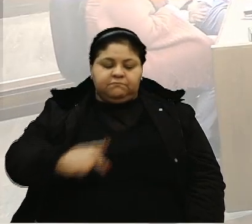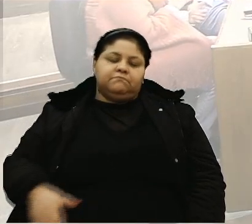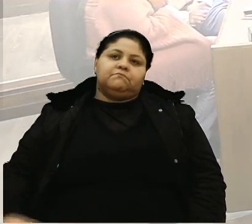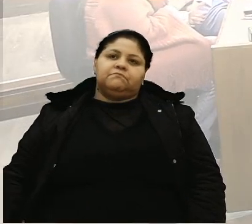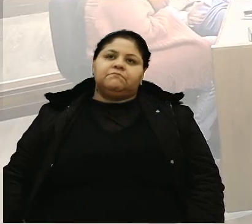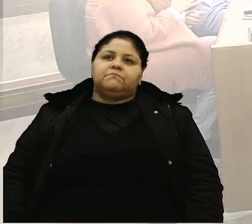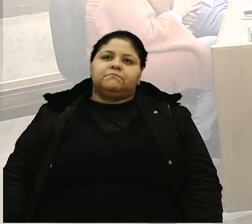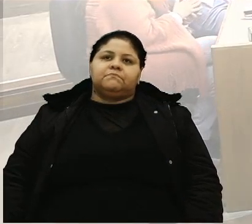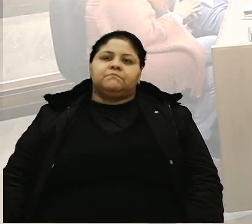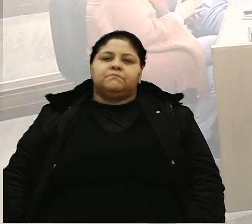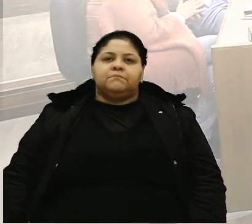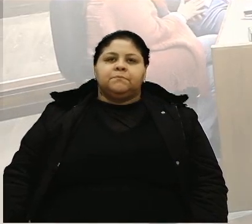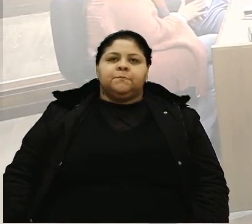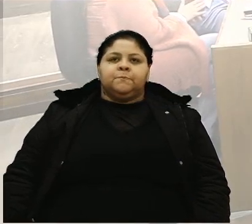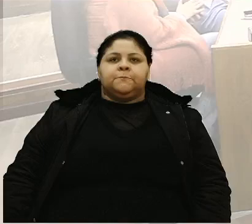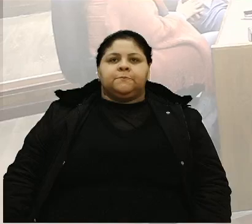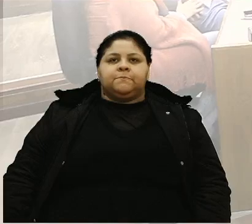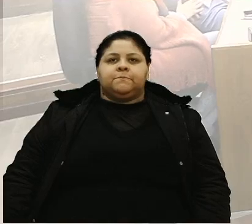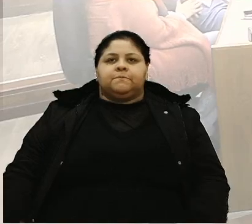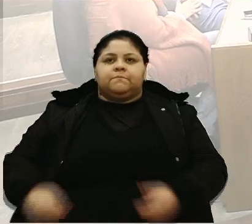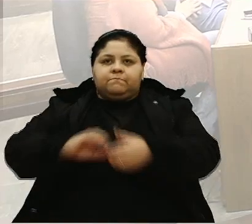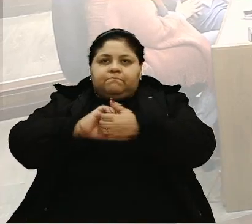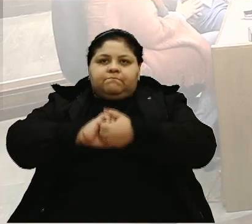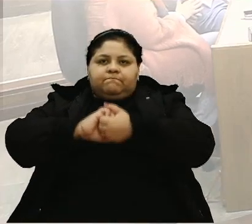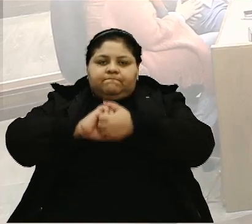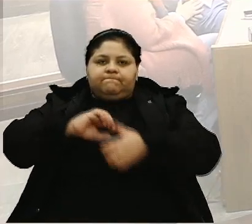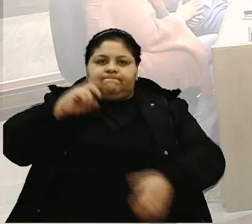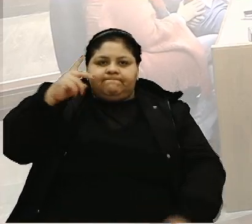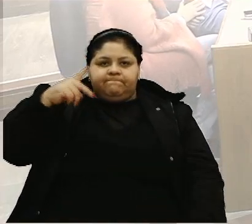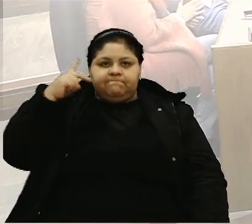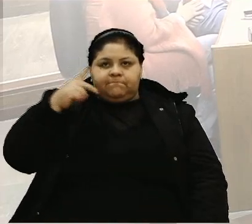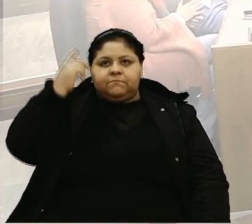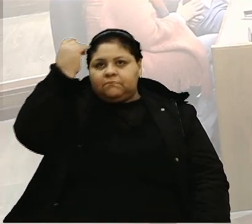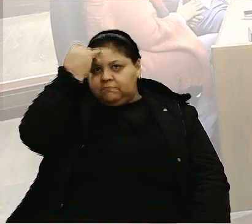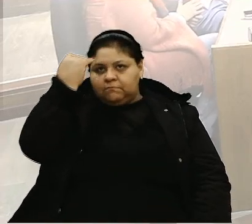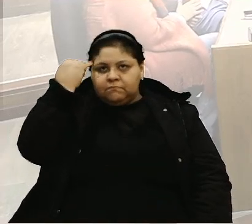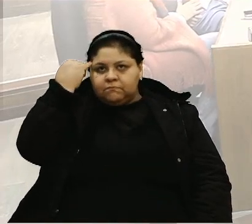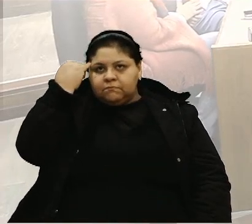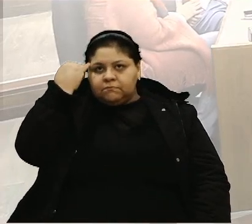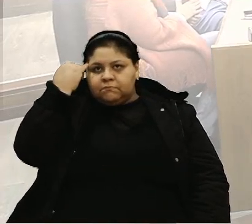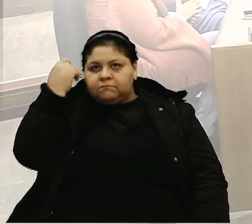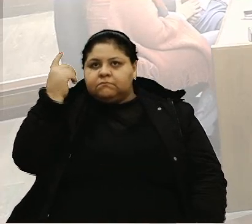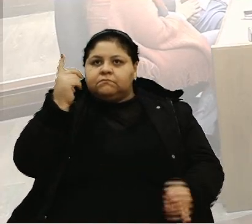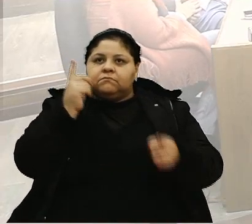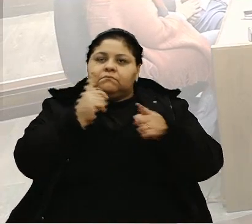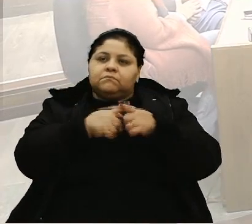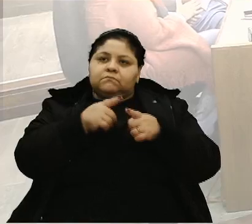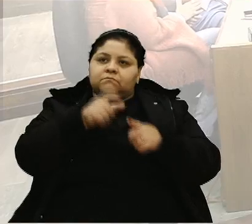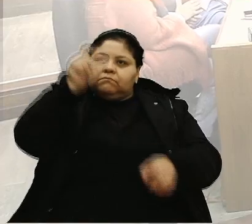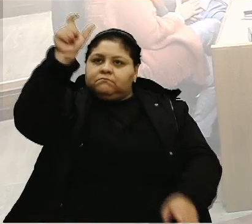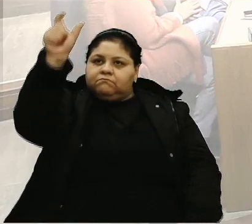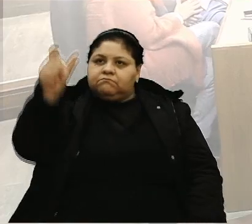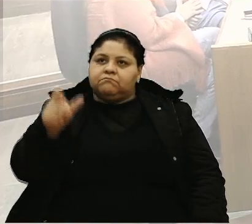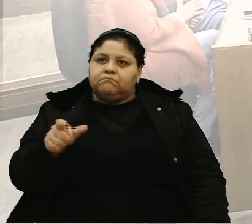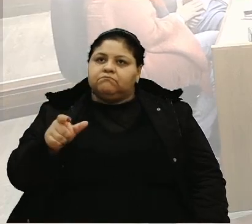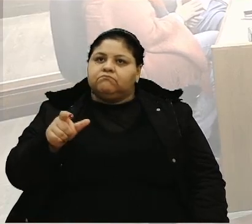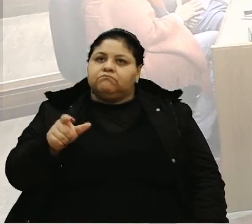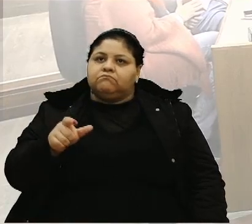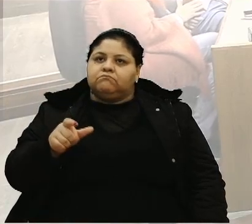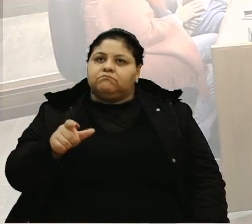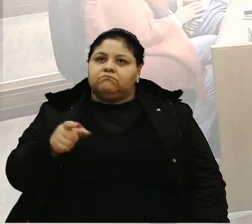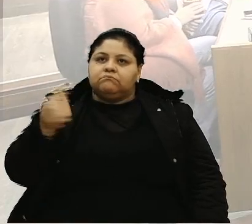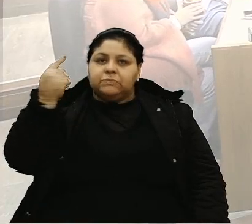Quero cumprimentar o vereador Zé D'Ambrosio por ser a pessoa que trouxe essa